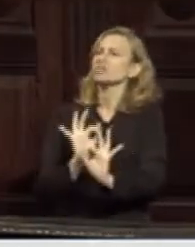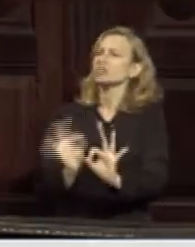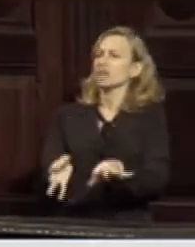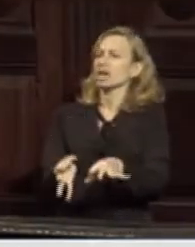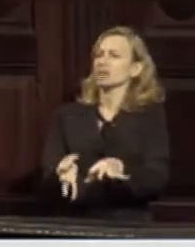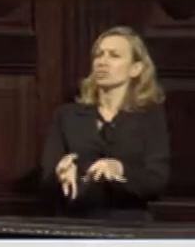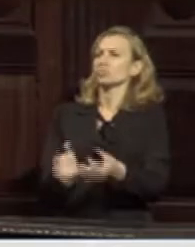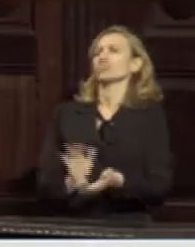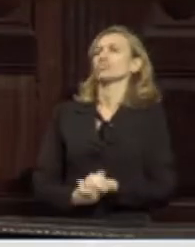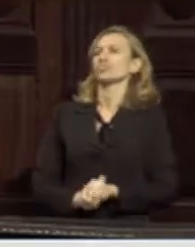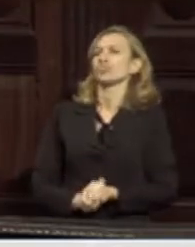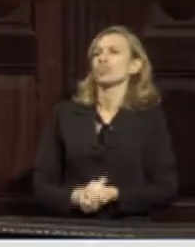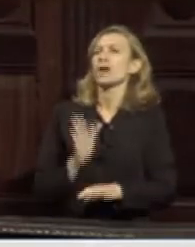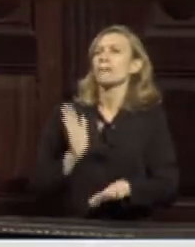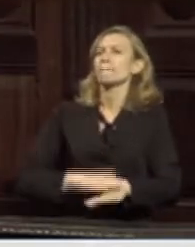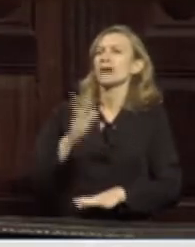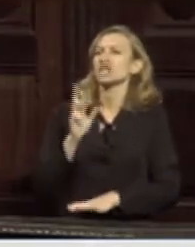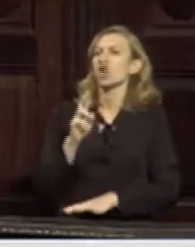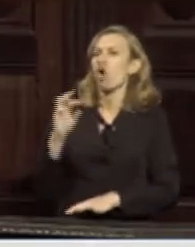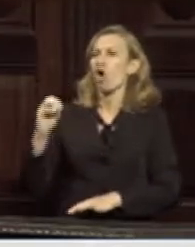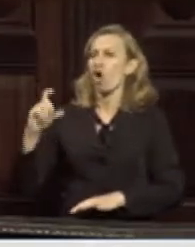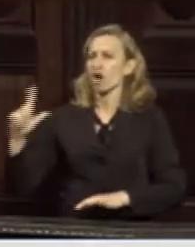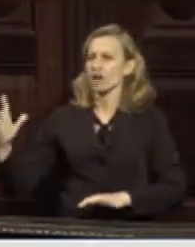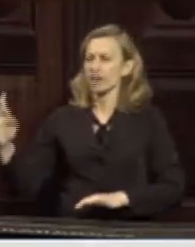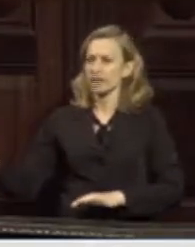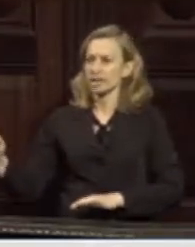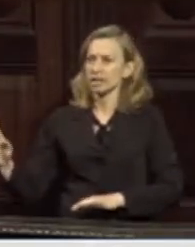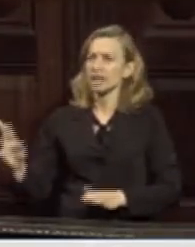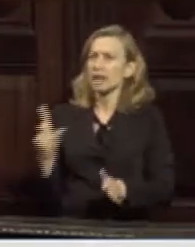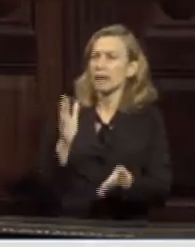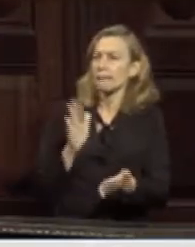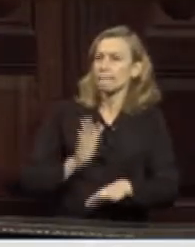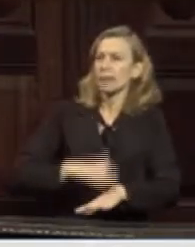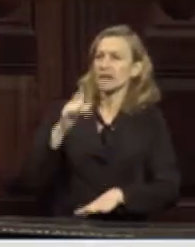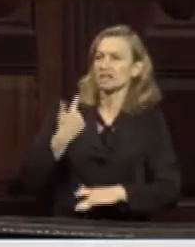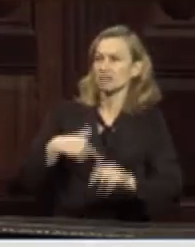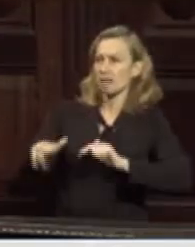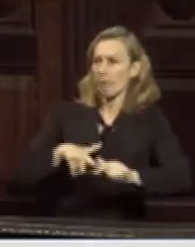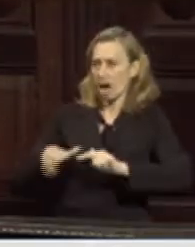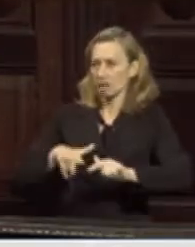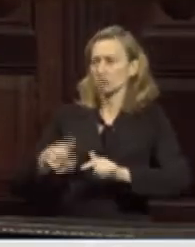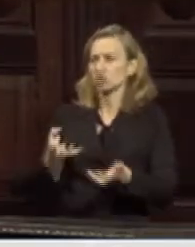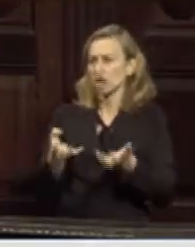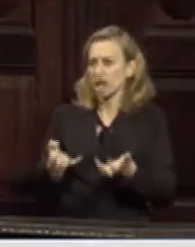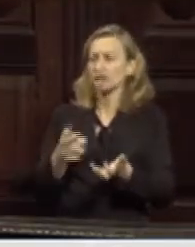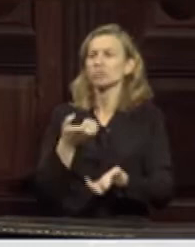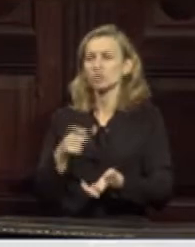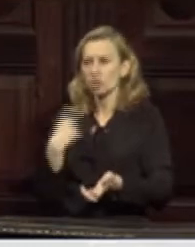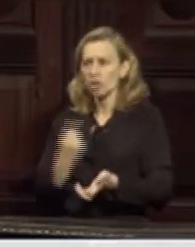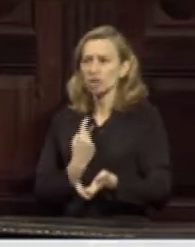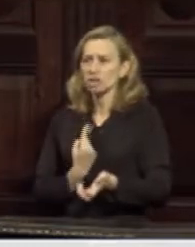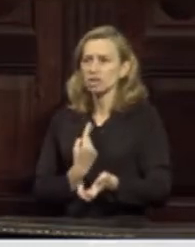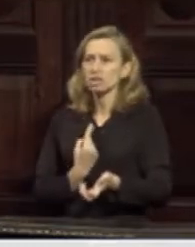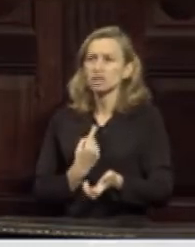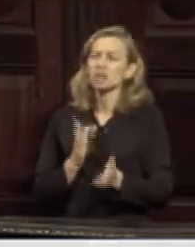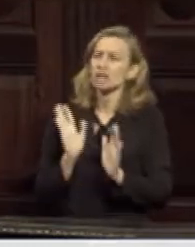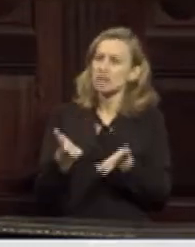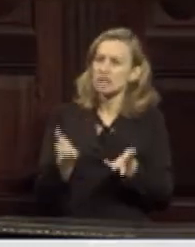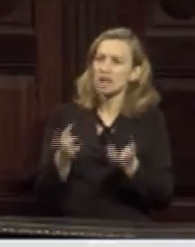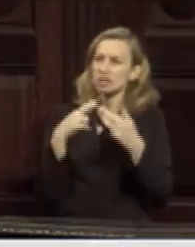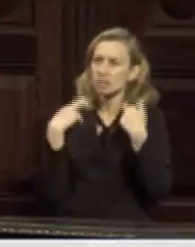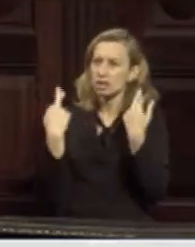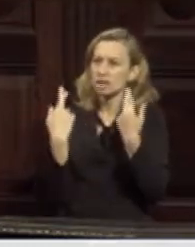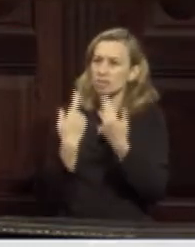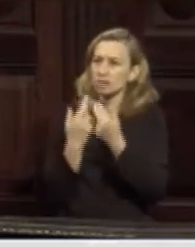lema deve ser mais royalties e mais empregos. É isso que nós queremos. E está certa a Assembleia Legislativa